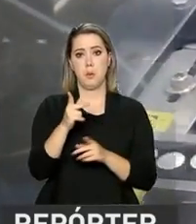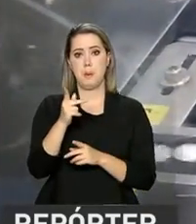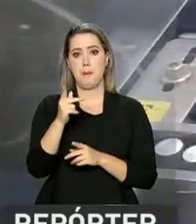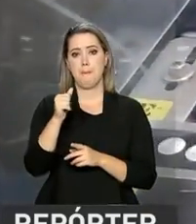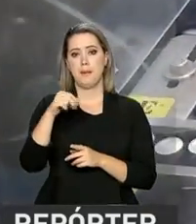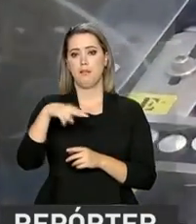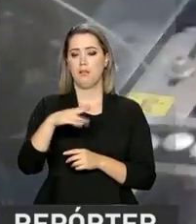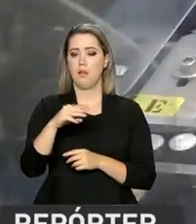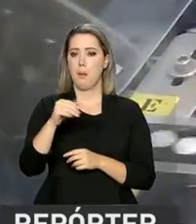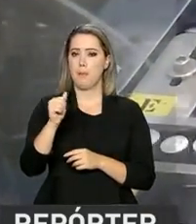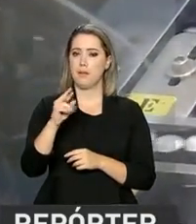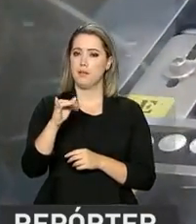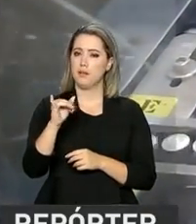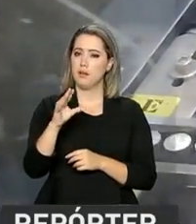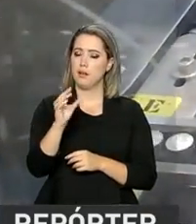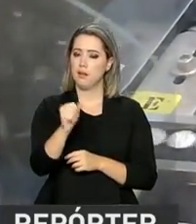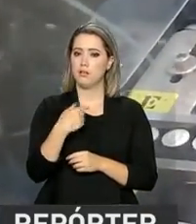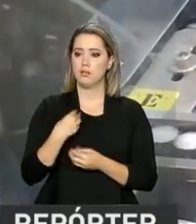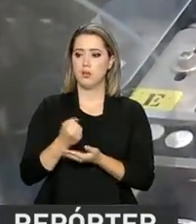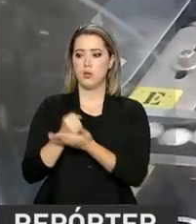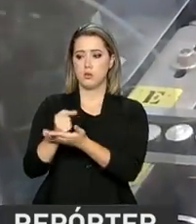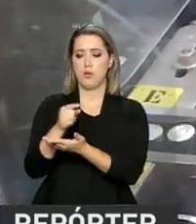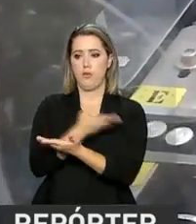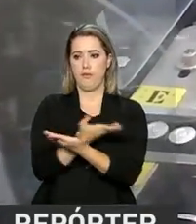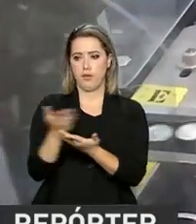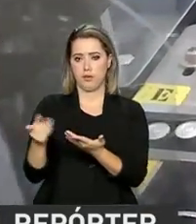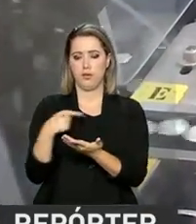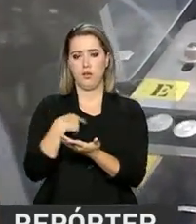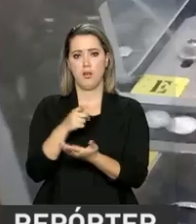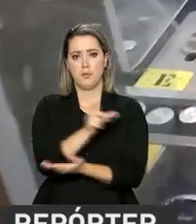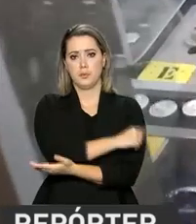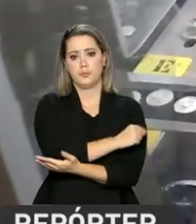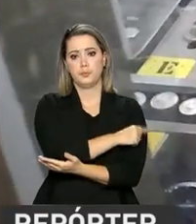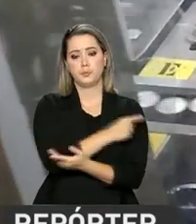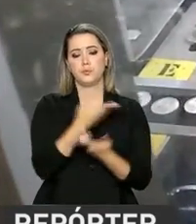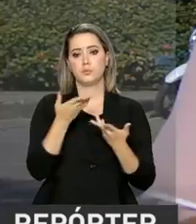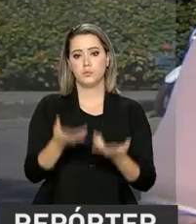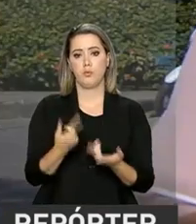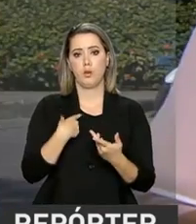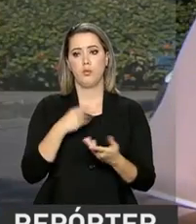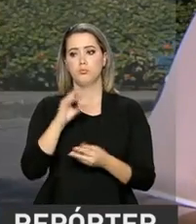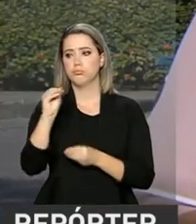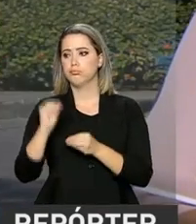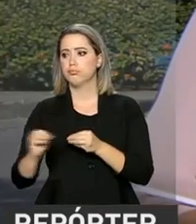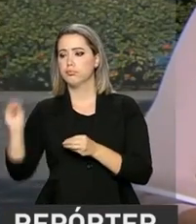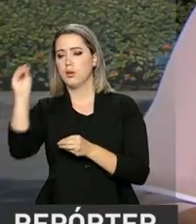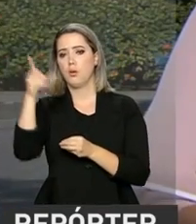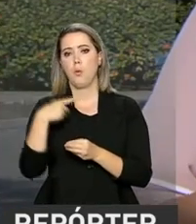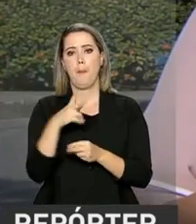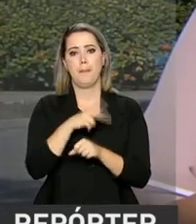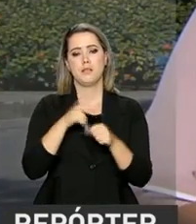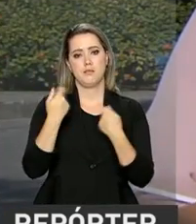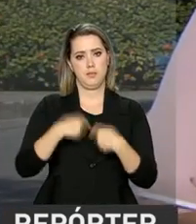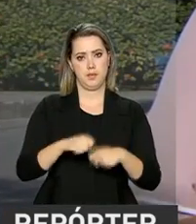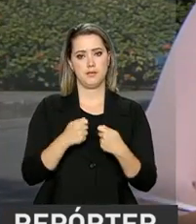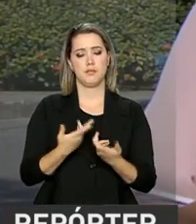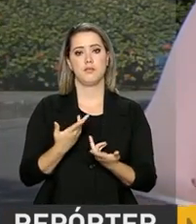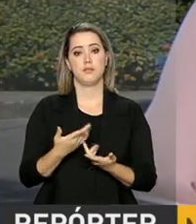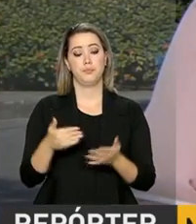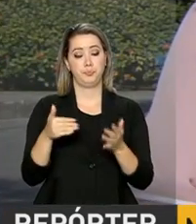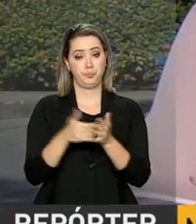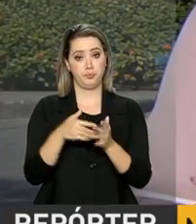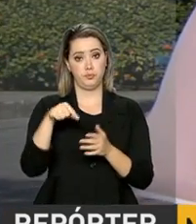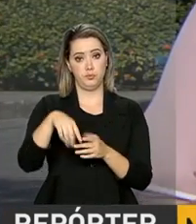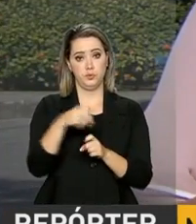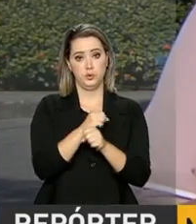Saúde e aí nós ofertamos a vacina para eles e eles destinam para os países que estão precisando até o final deste ano cerca de 7